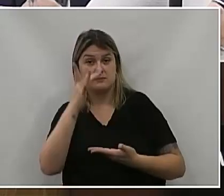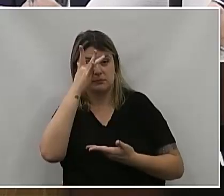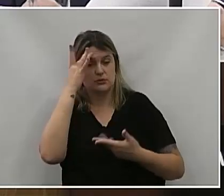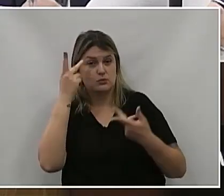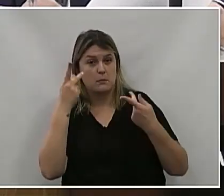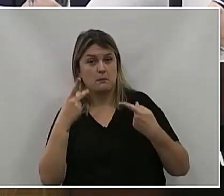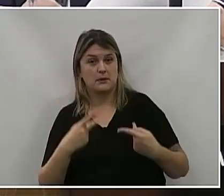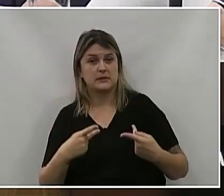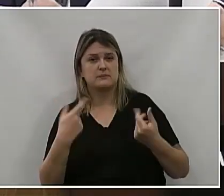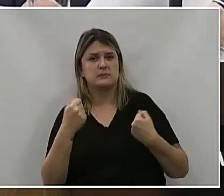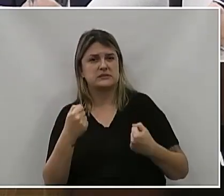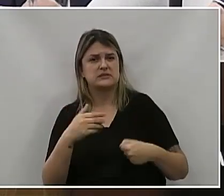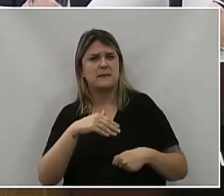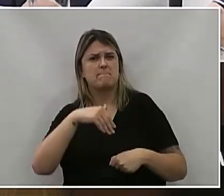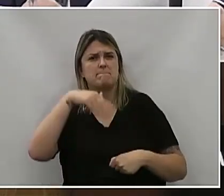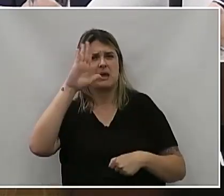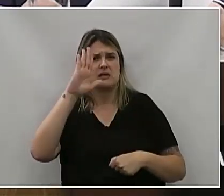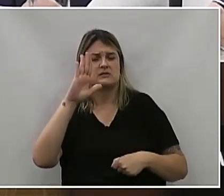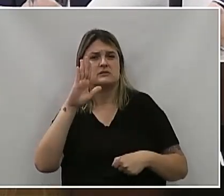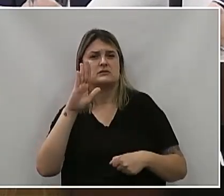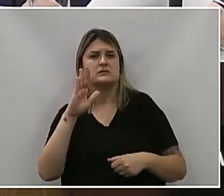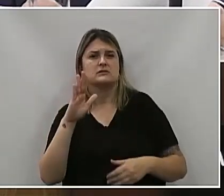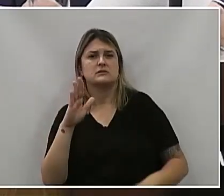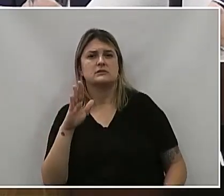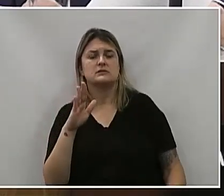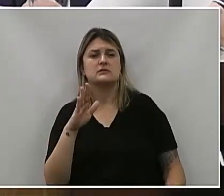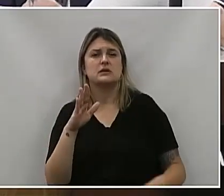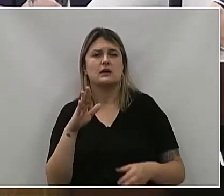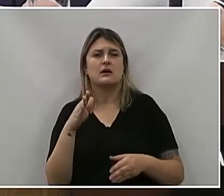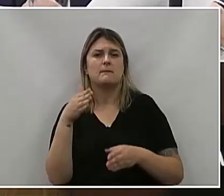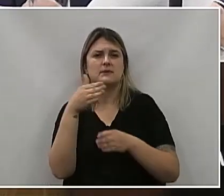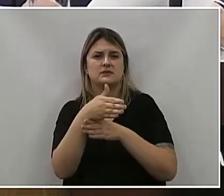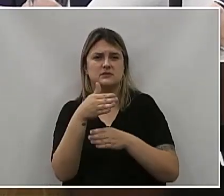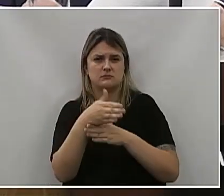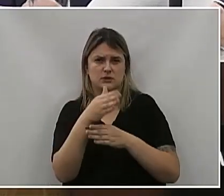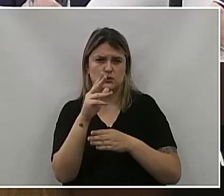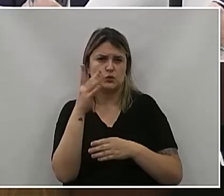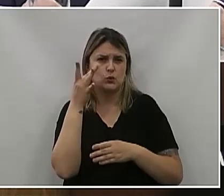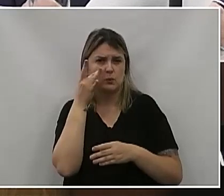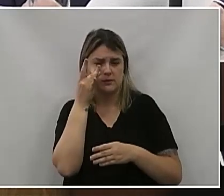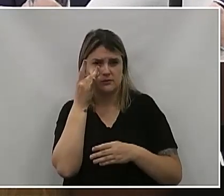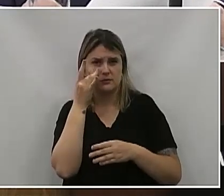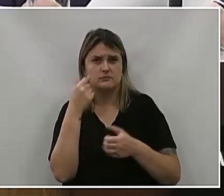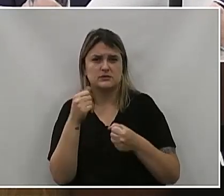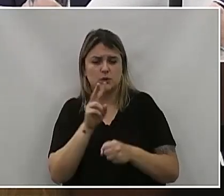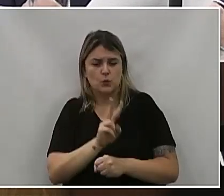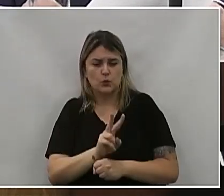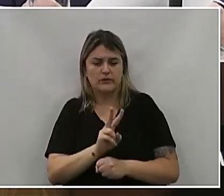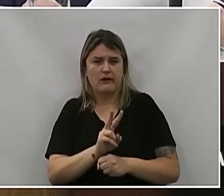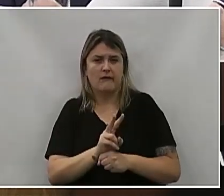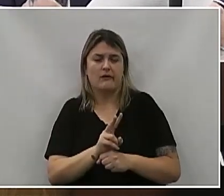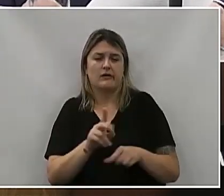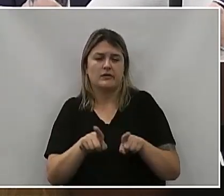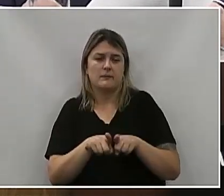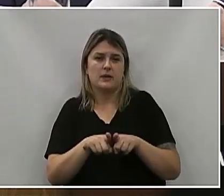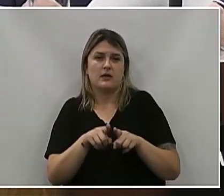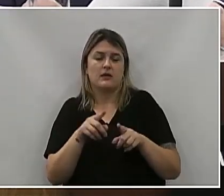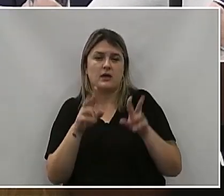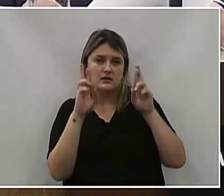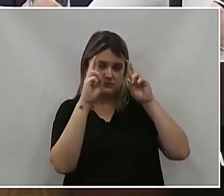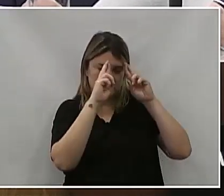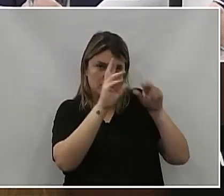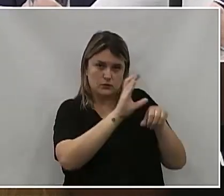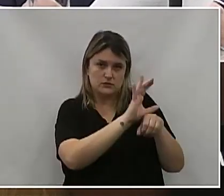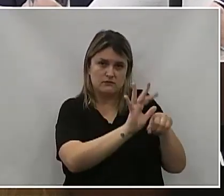humana exige mais do que simplesmente o pertencimento à espécie humana para os efeitos protetivos do princípio constitucional. O